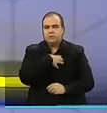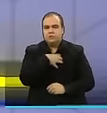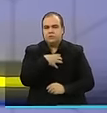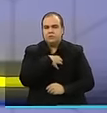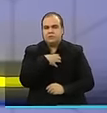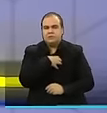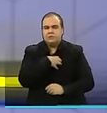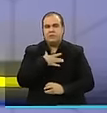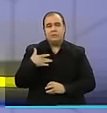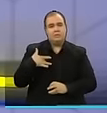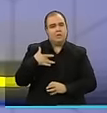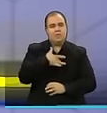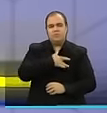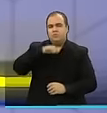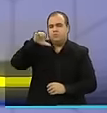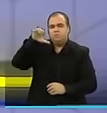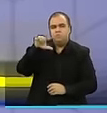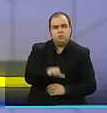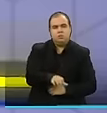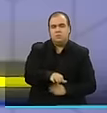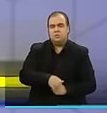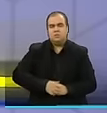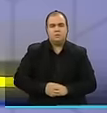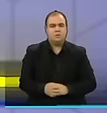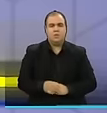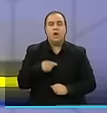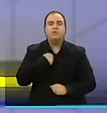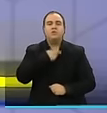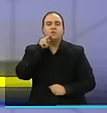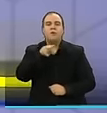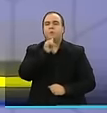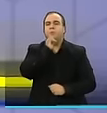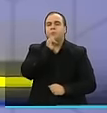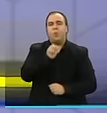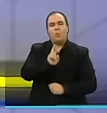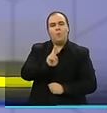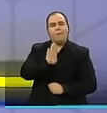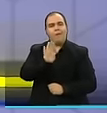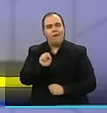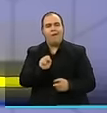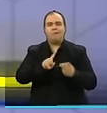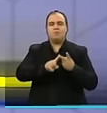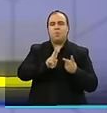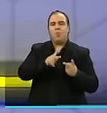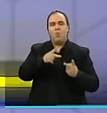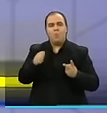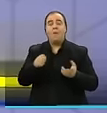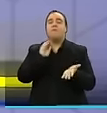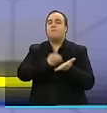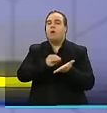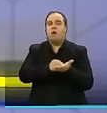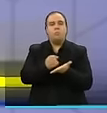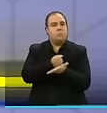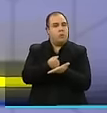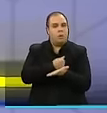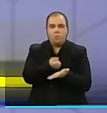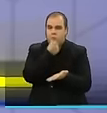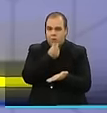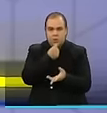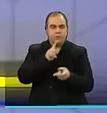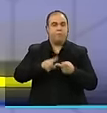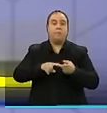descaso da saúde. O que a gente vê, seja numa UBS, num hospital, numa UPA, falta remédio, falta